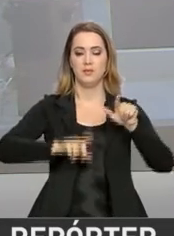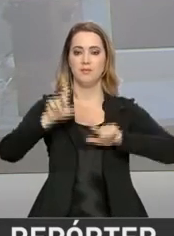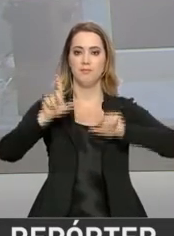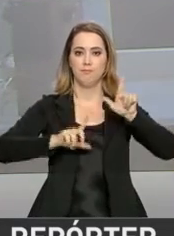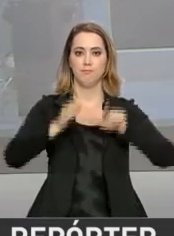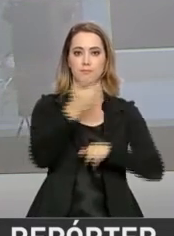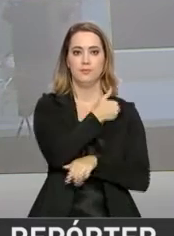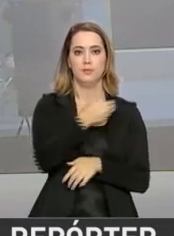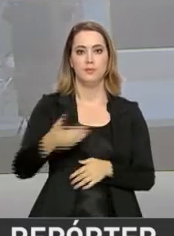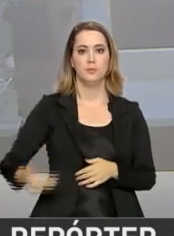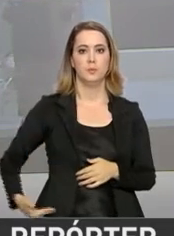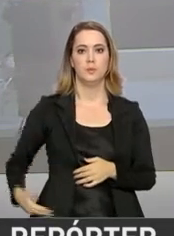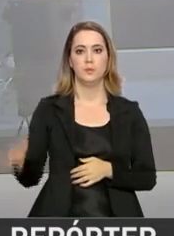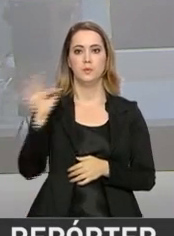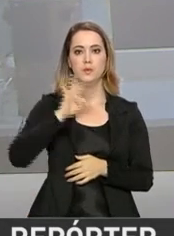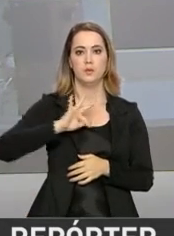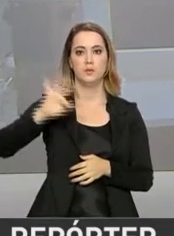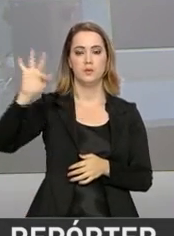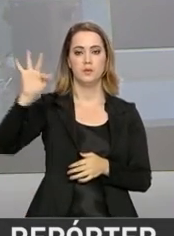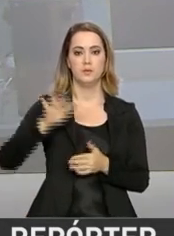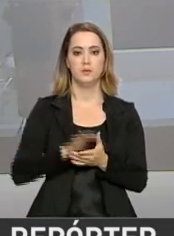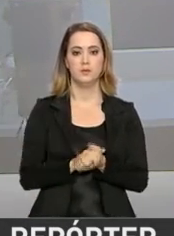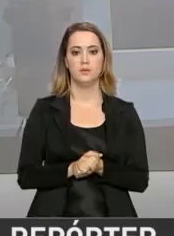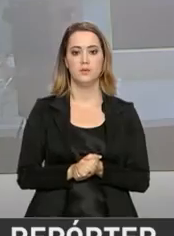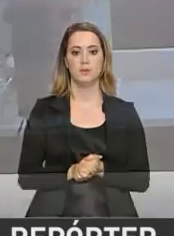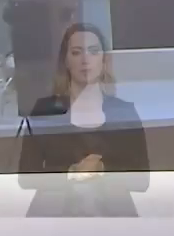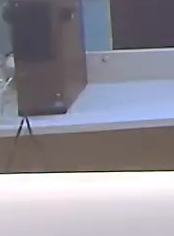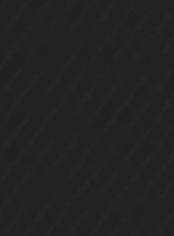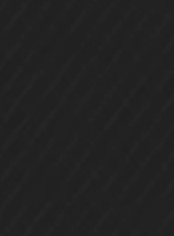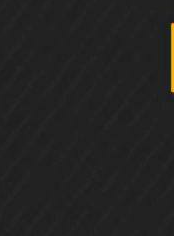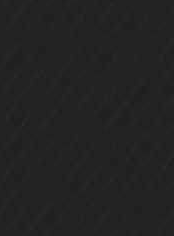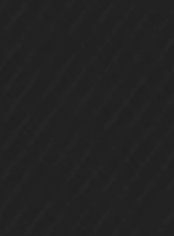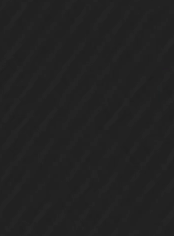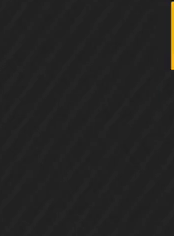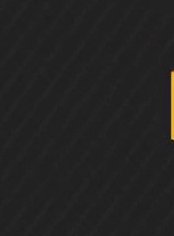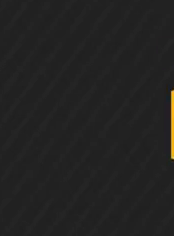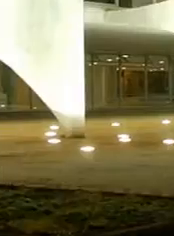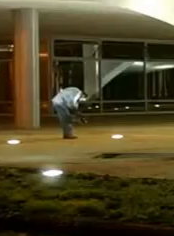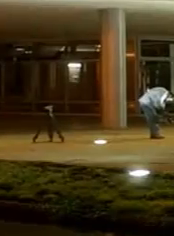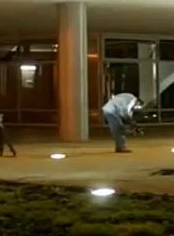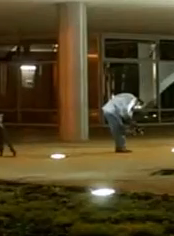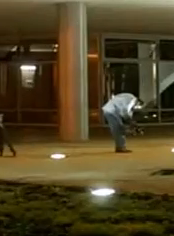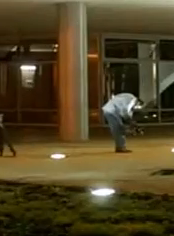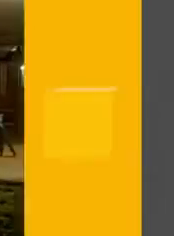com a gente aqui na NBR, a TV do Governo Federal.